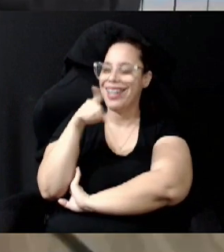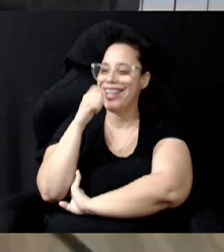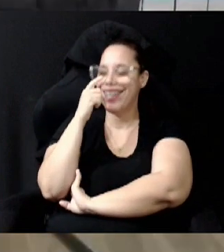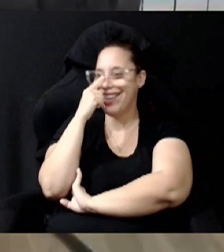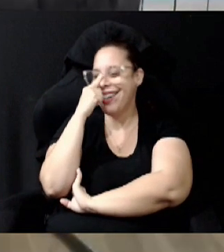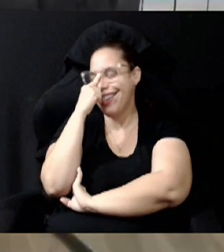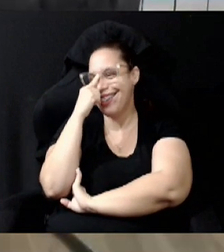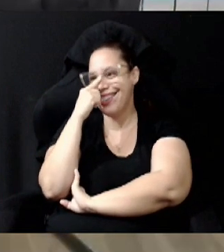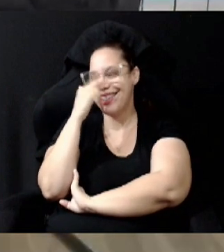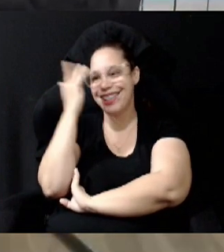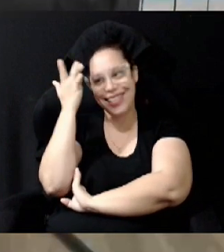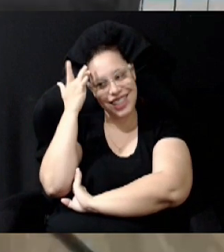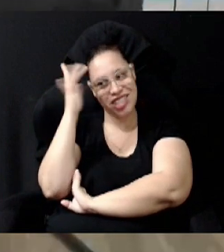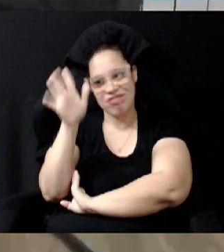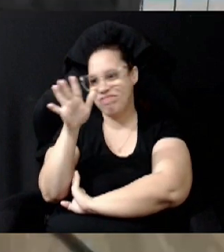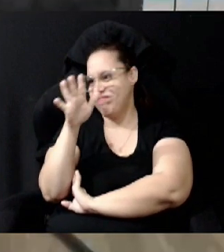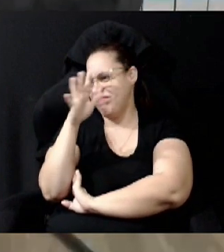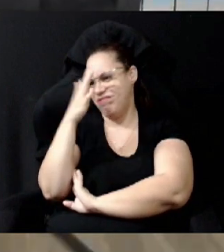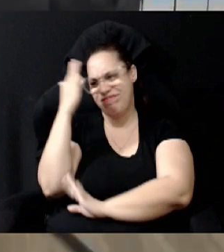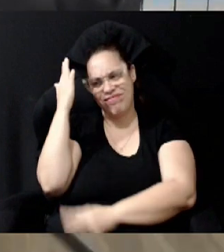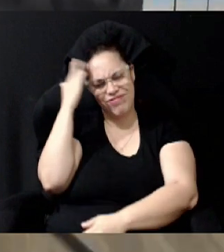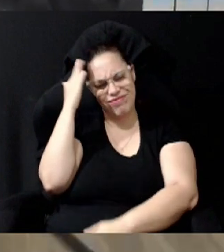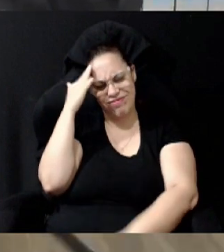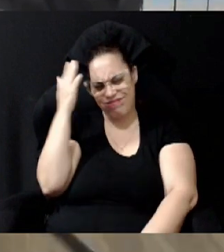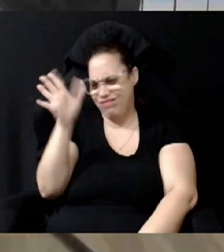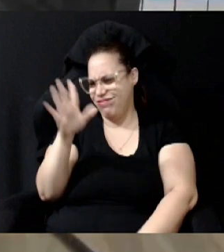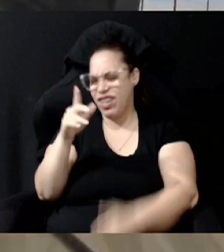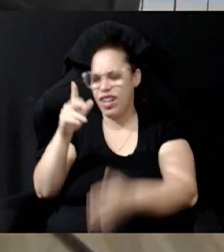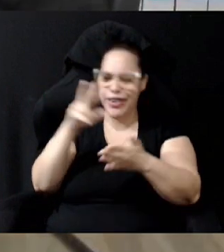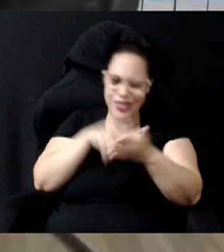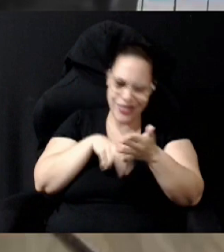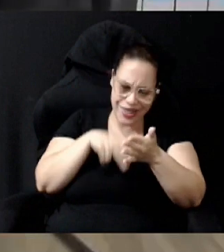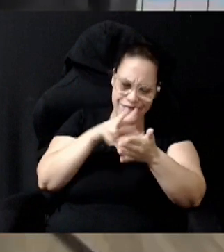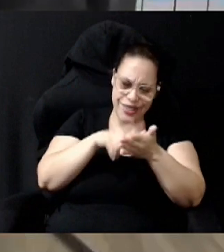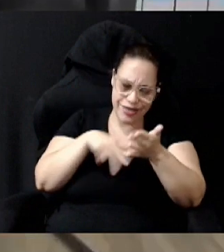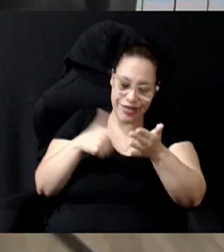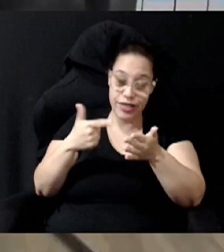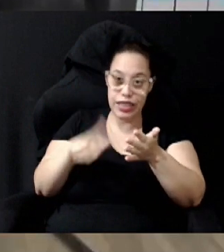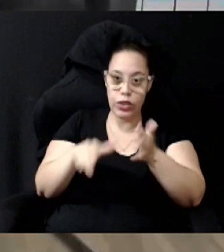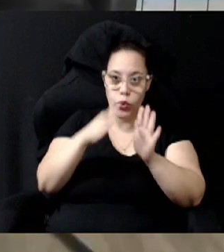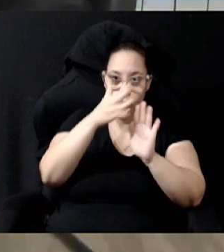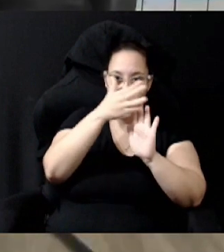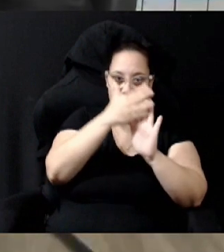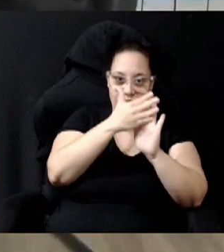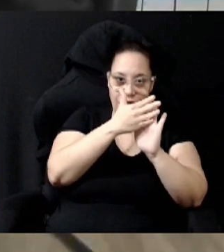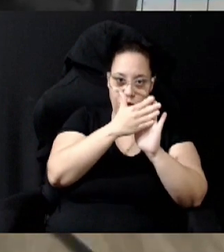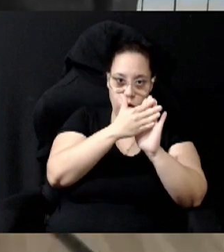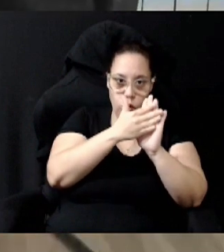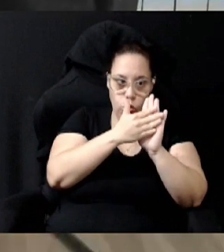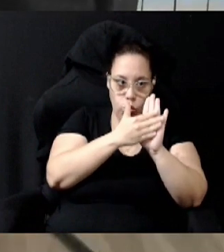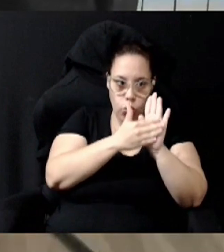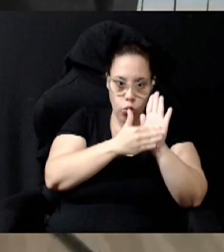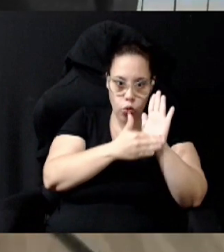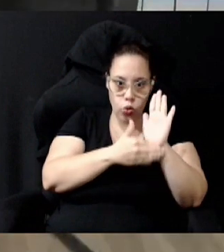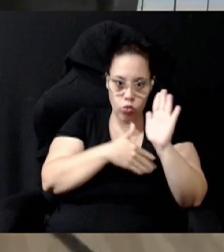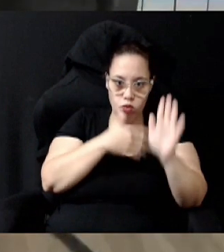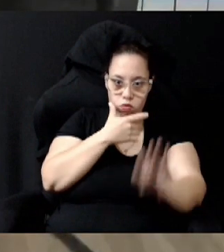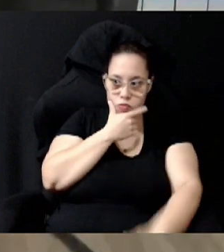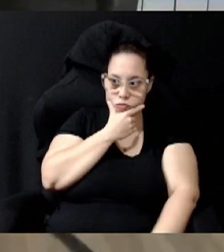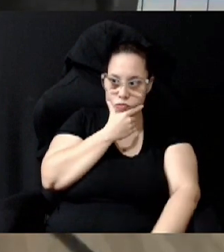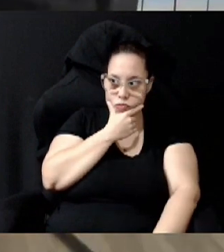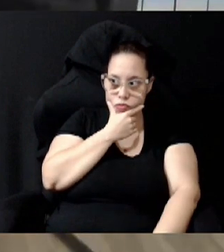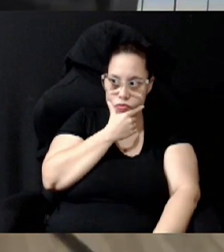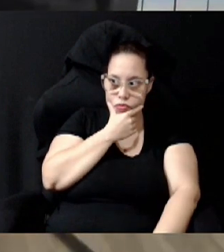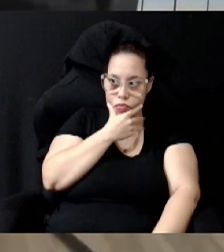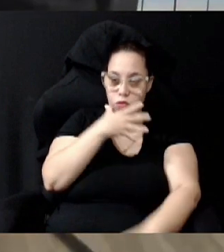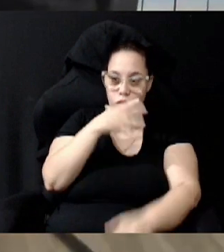tinha maturidade para entender, depois fui reler, tá tudo lá, tá tudo lá. Então você soma a